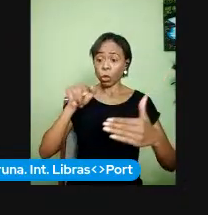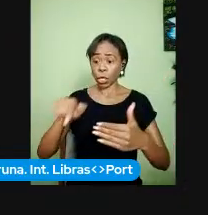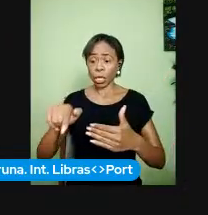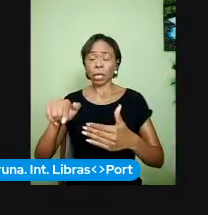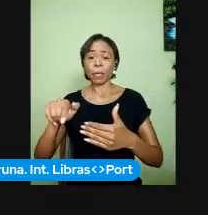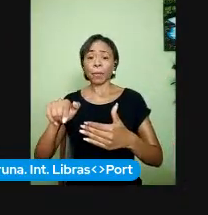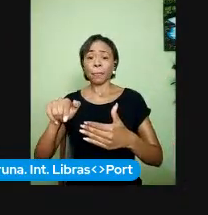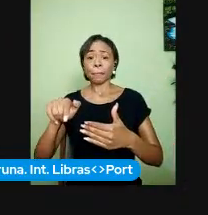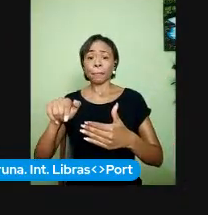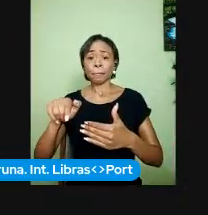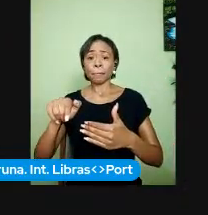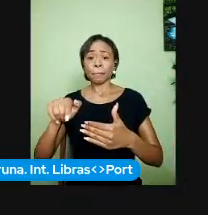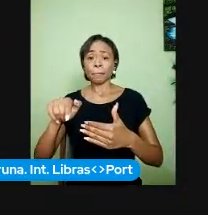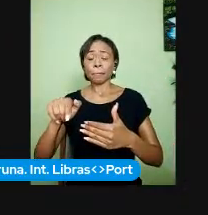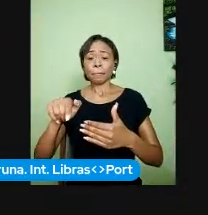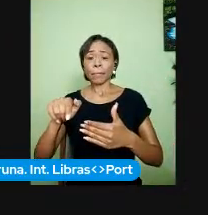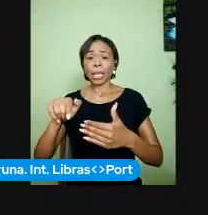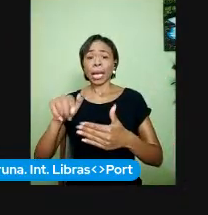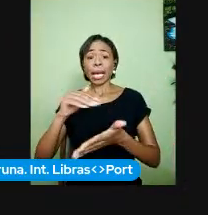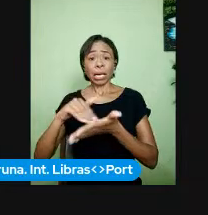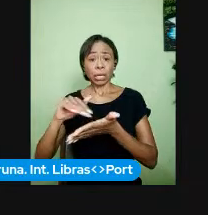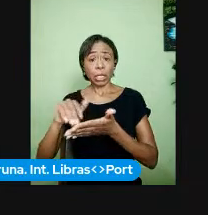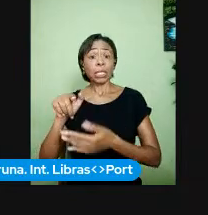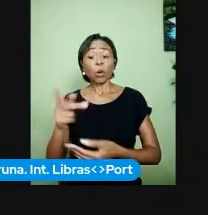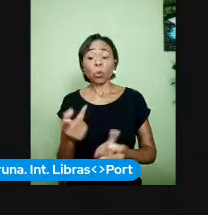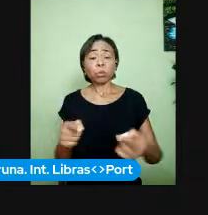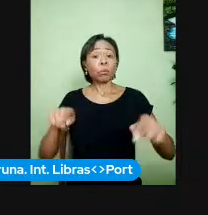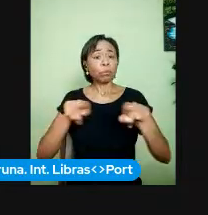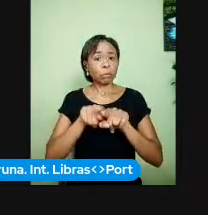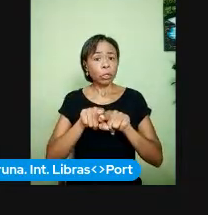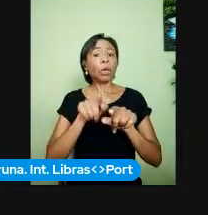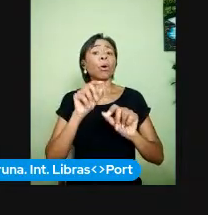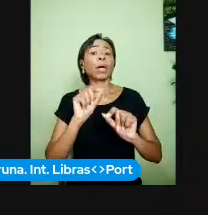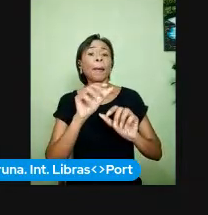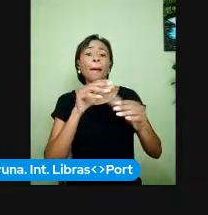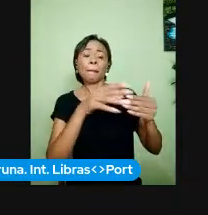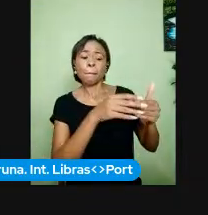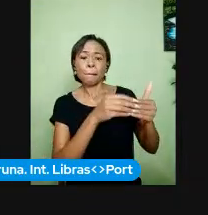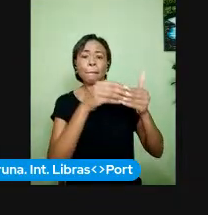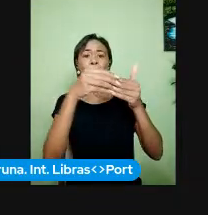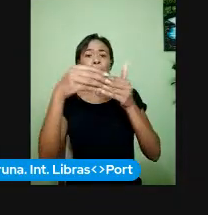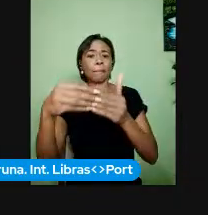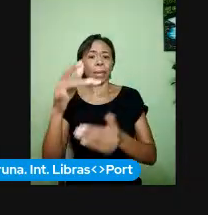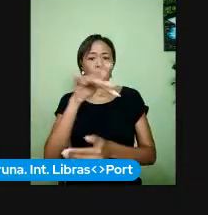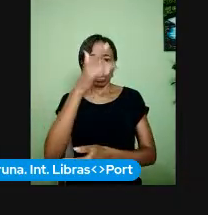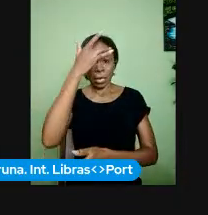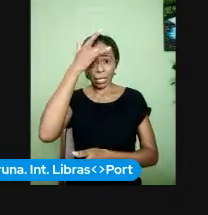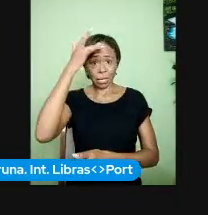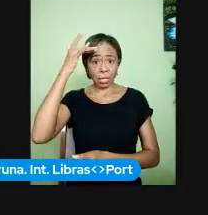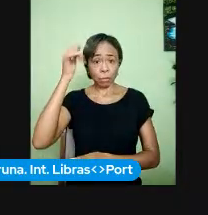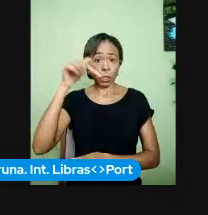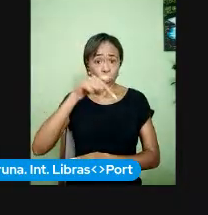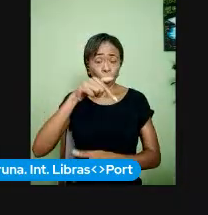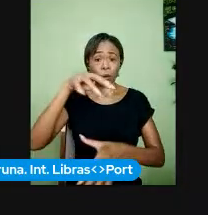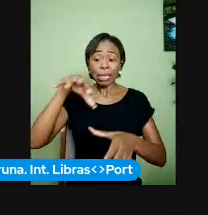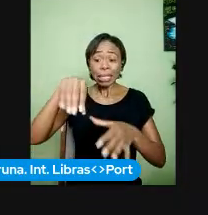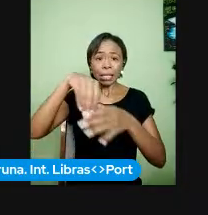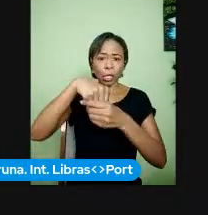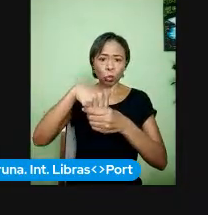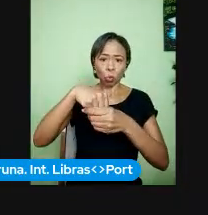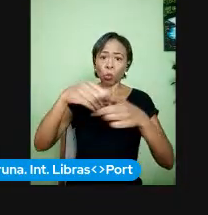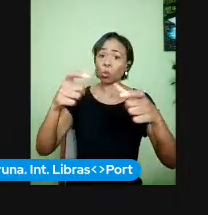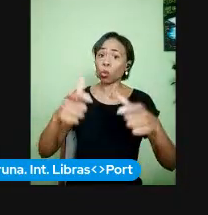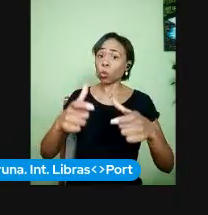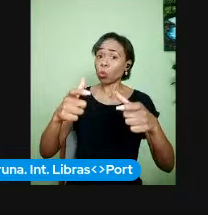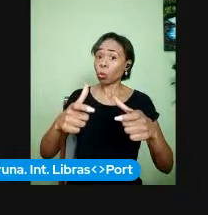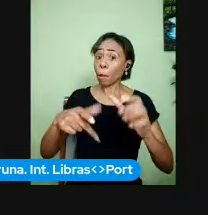vamos levá-los para equipamentos da prefeitura. Então, eles ficam dentro de equipamentos da prefeitura pelo